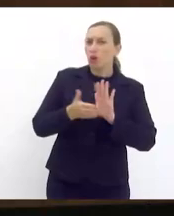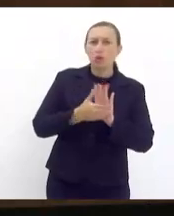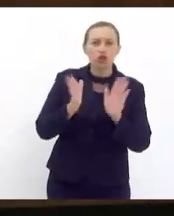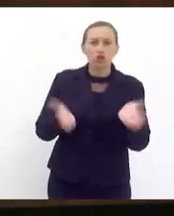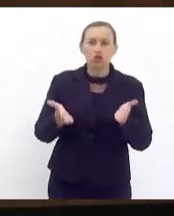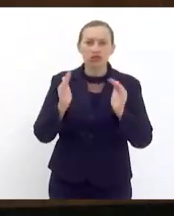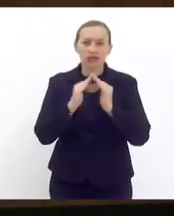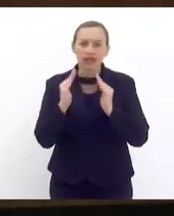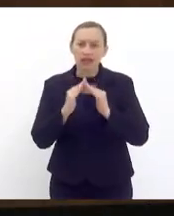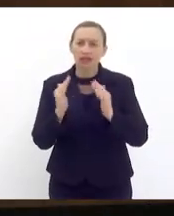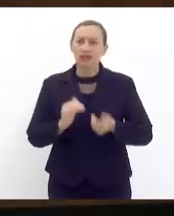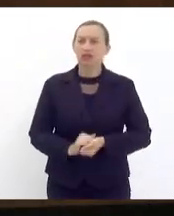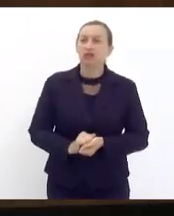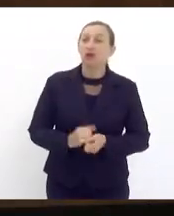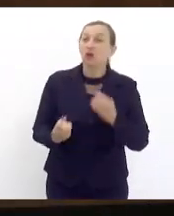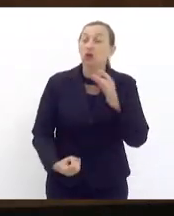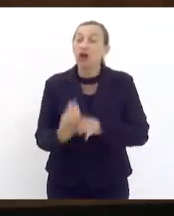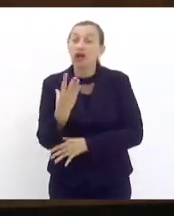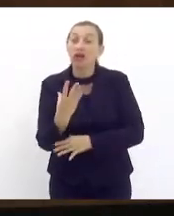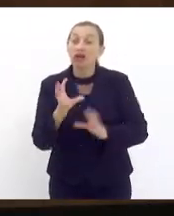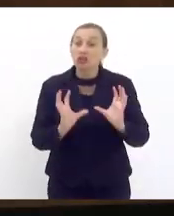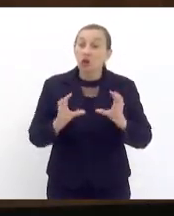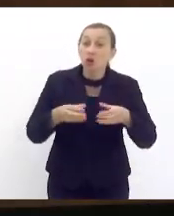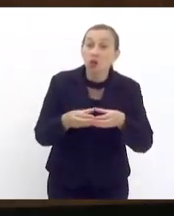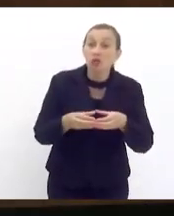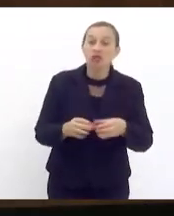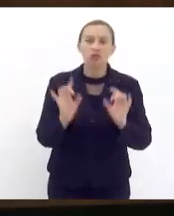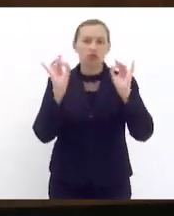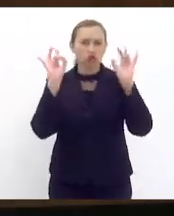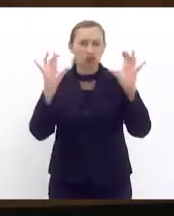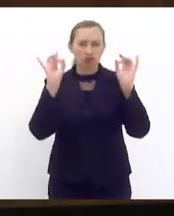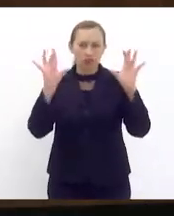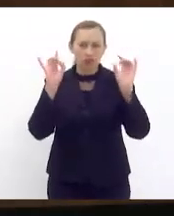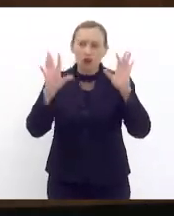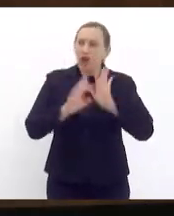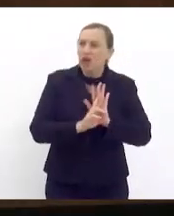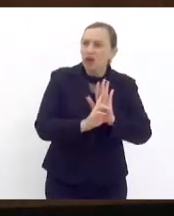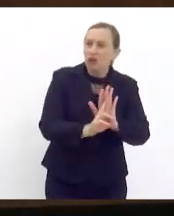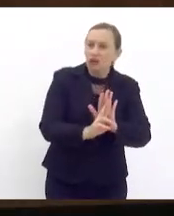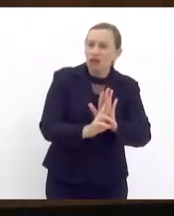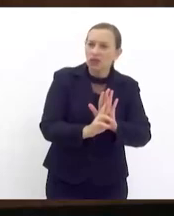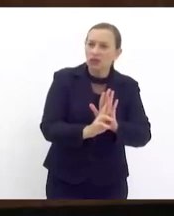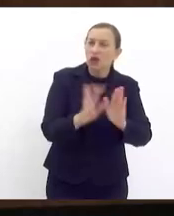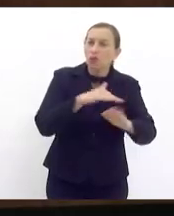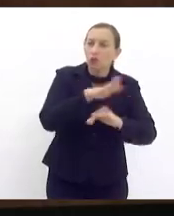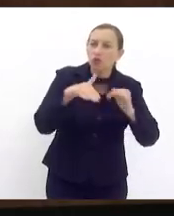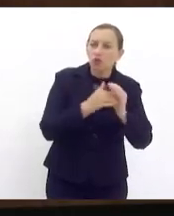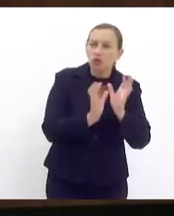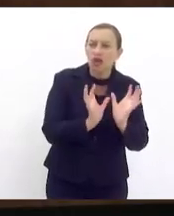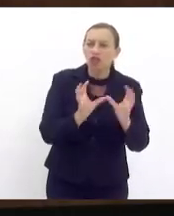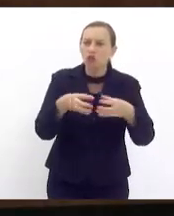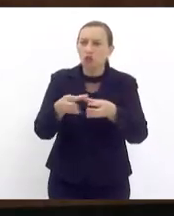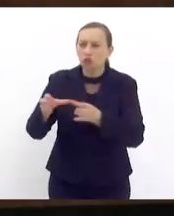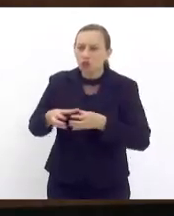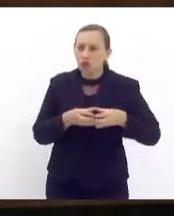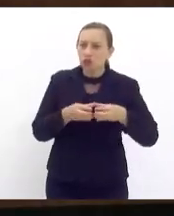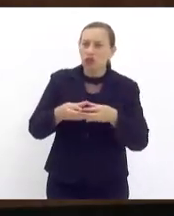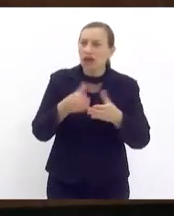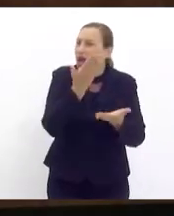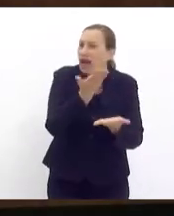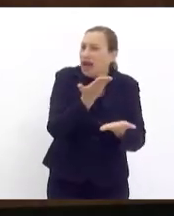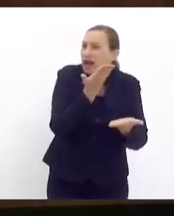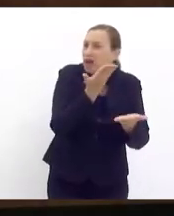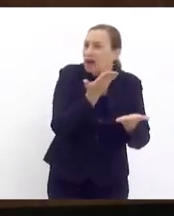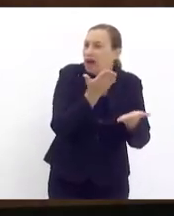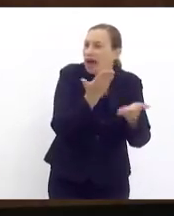hoje uma criação de uma comissão especial representar por todas as comissões para que possamos acabar